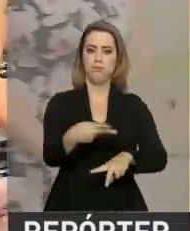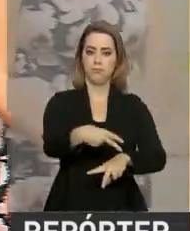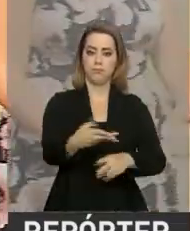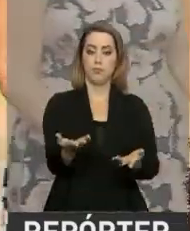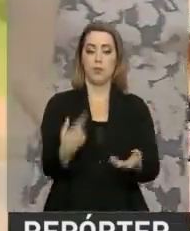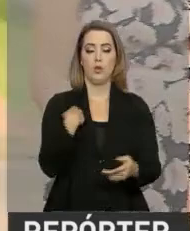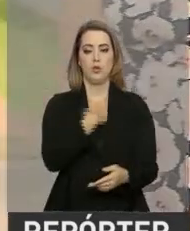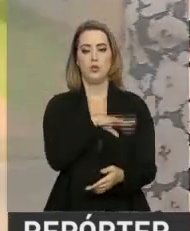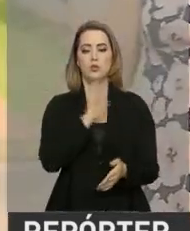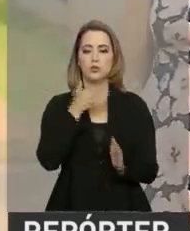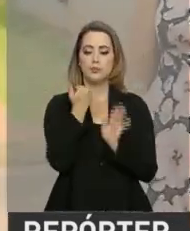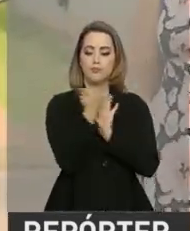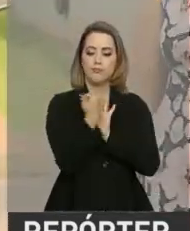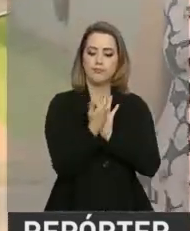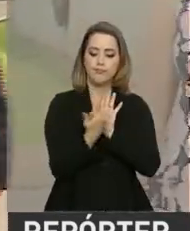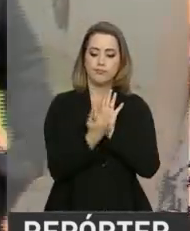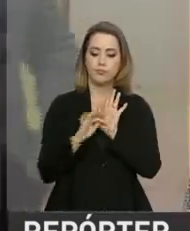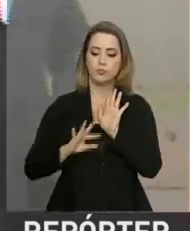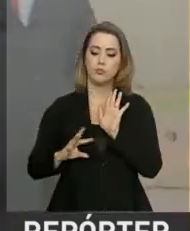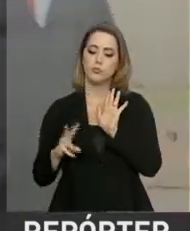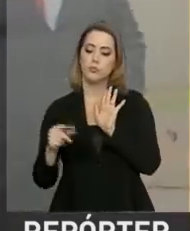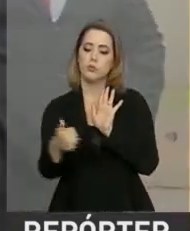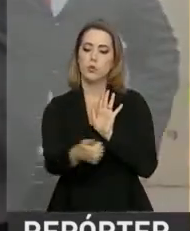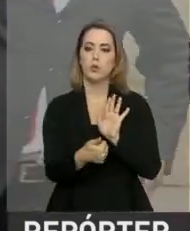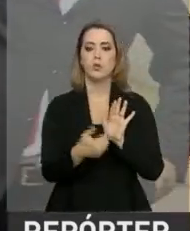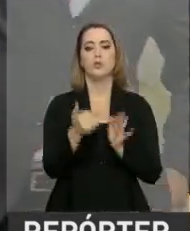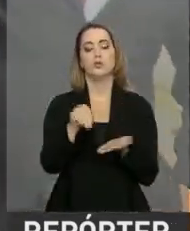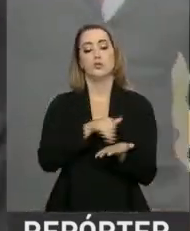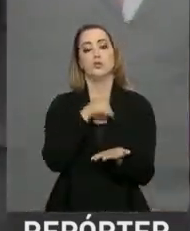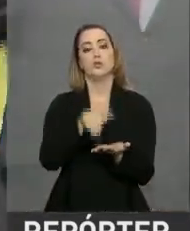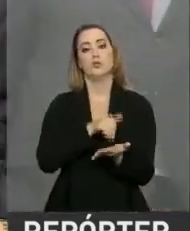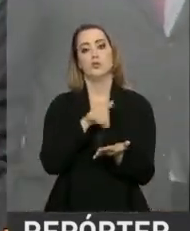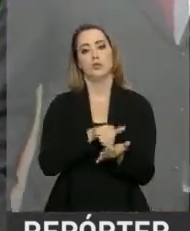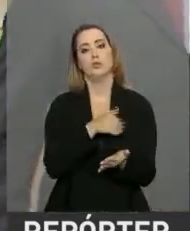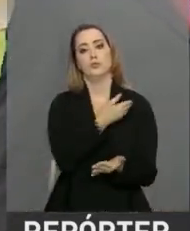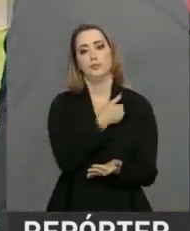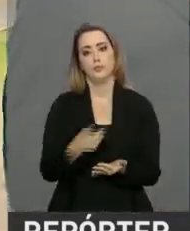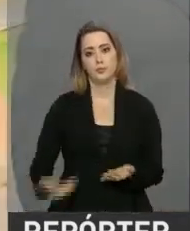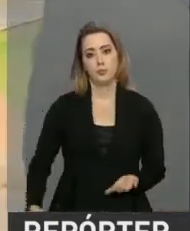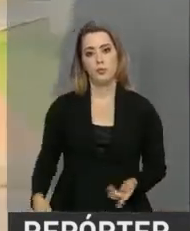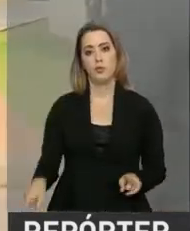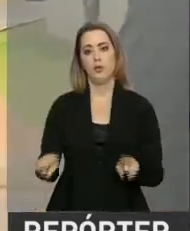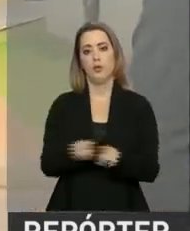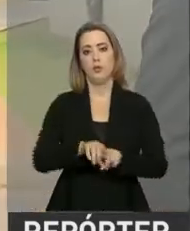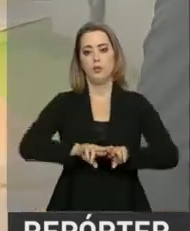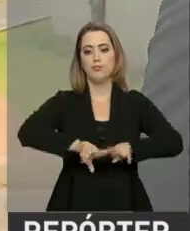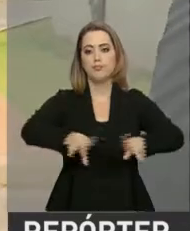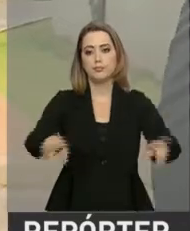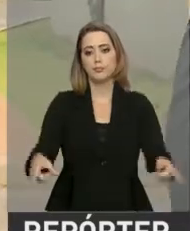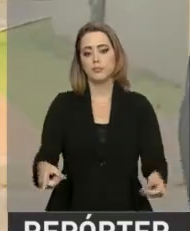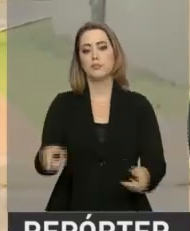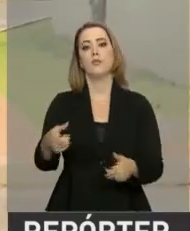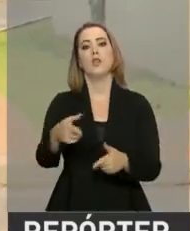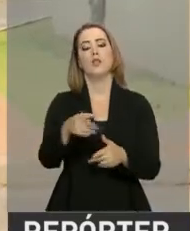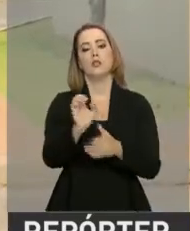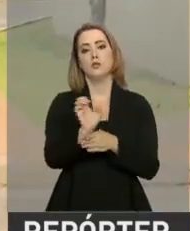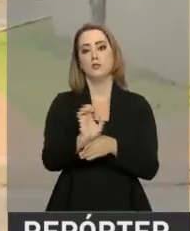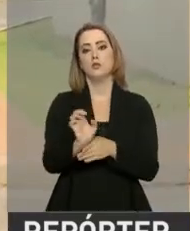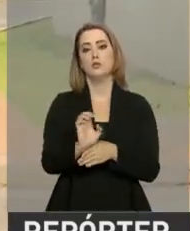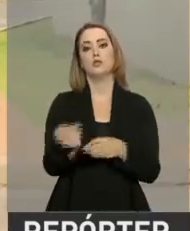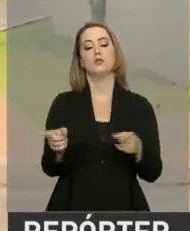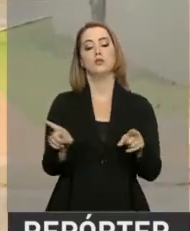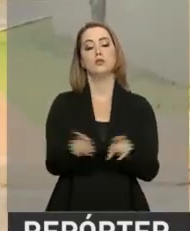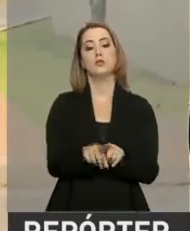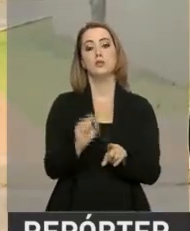várias reuniões com todos os secretários de segurança pública dos 27 estados secretário de justiça procuradores gerais